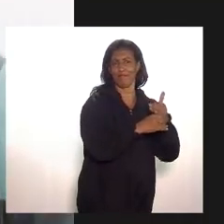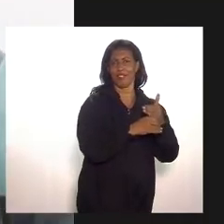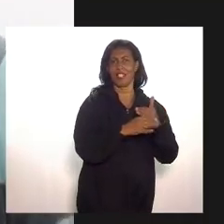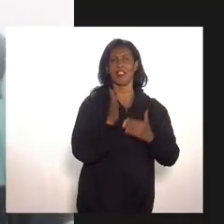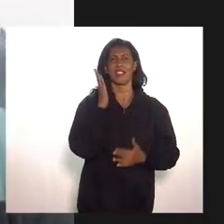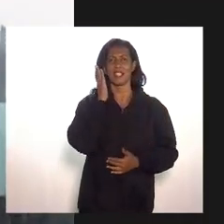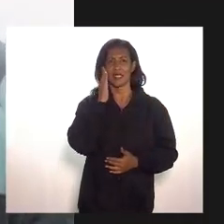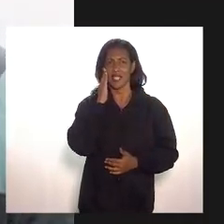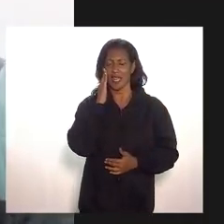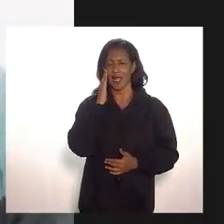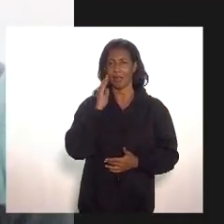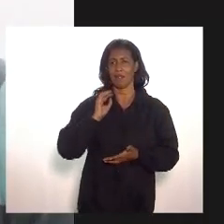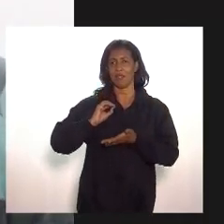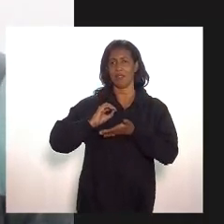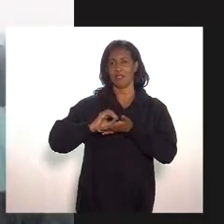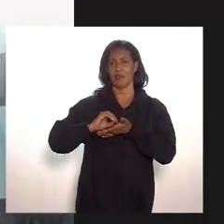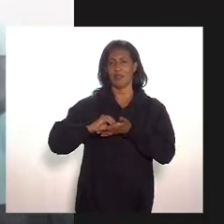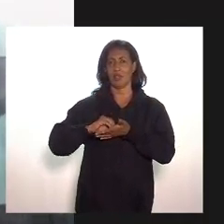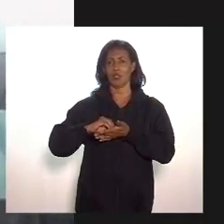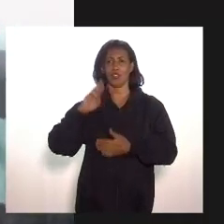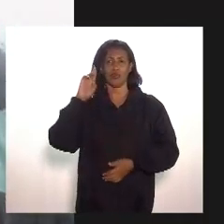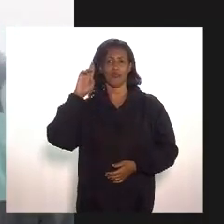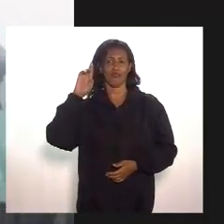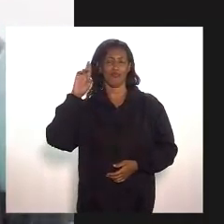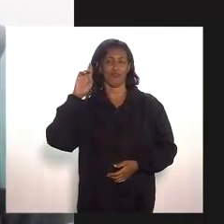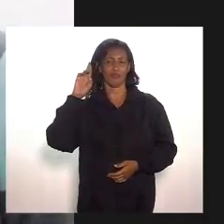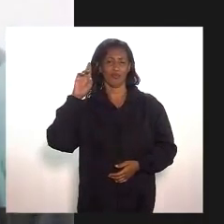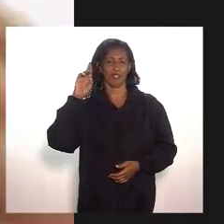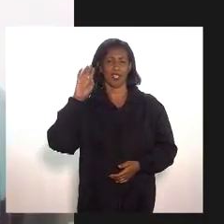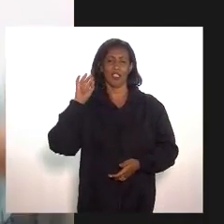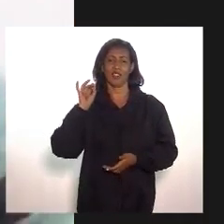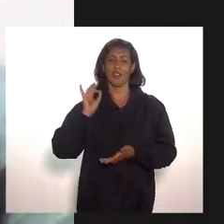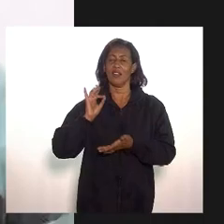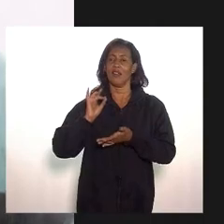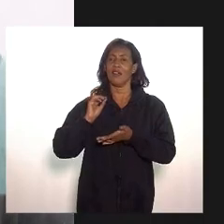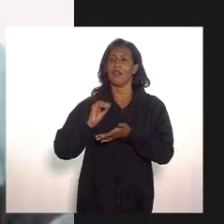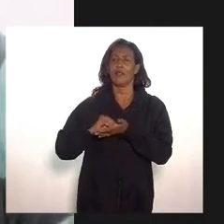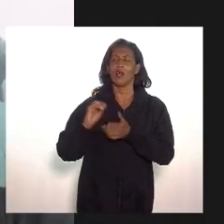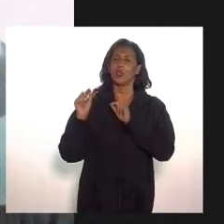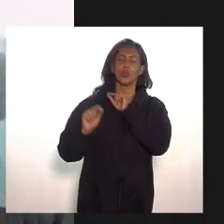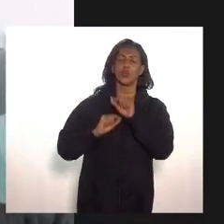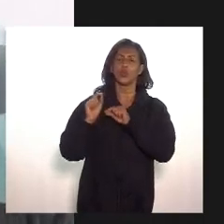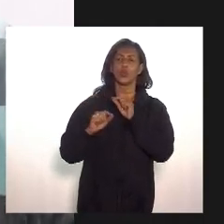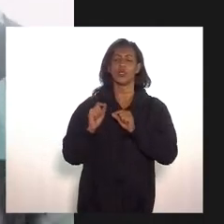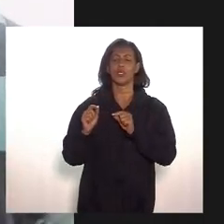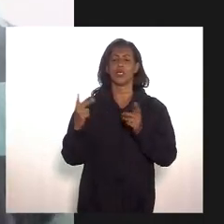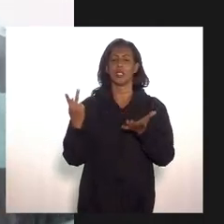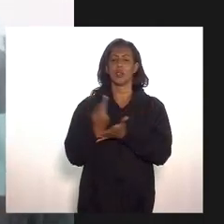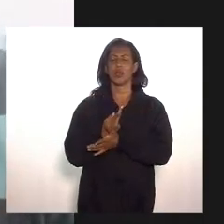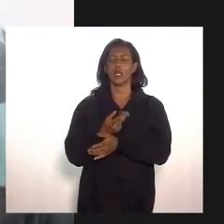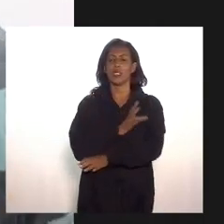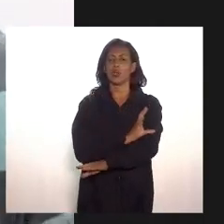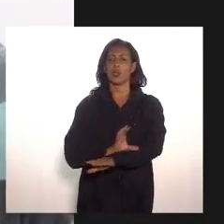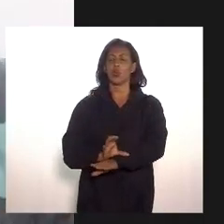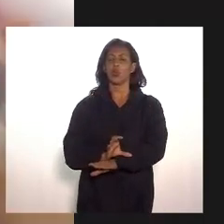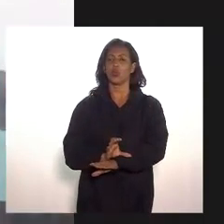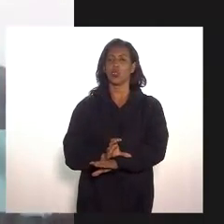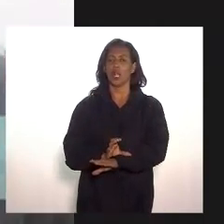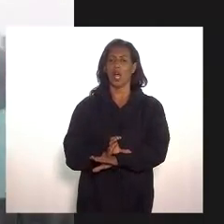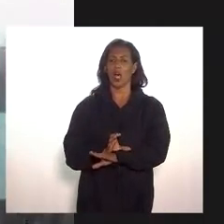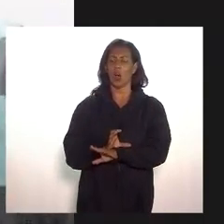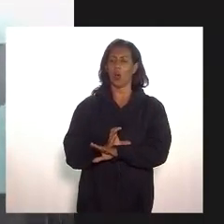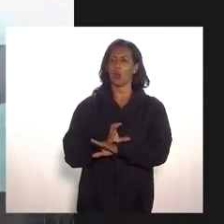medidas irresponsáveis e totalmente anticientíficas fazem, na verdade, ignorando a realidade cultural do nosso